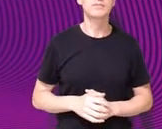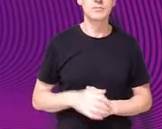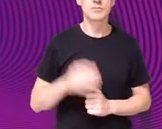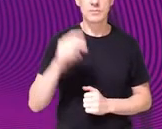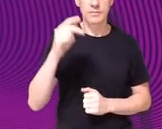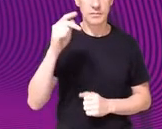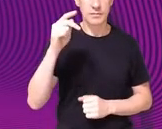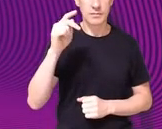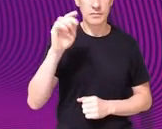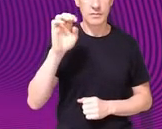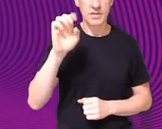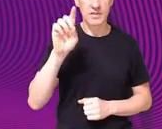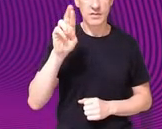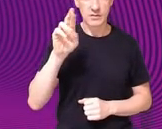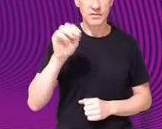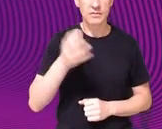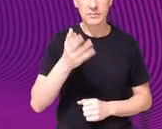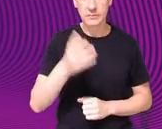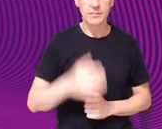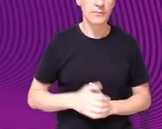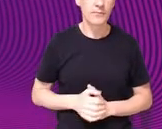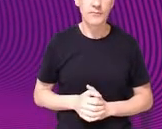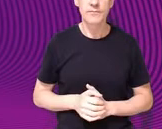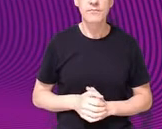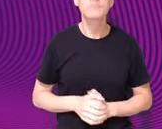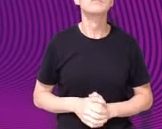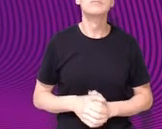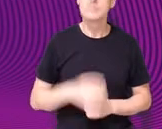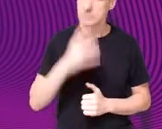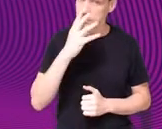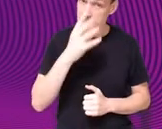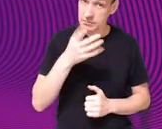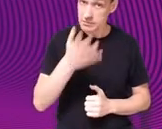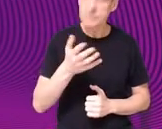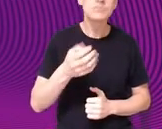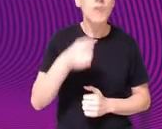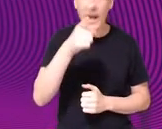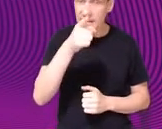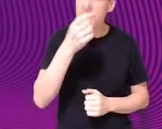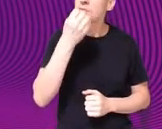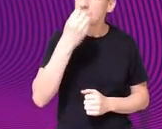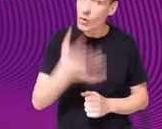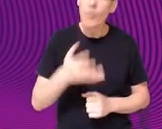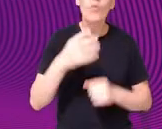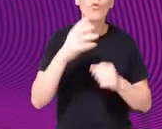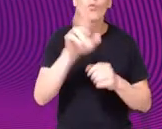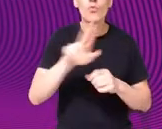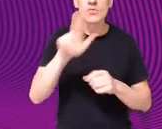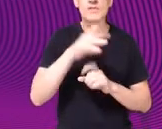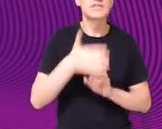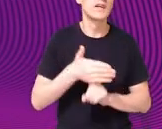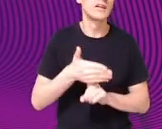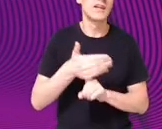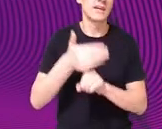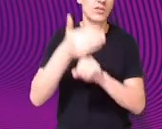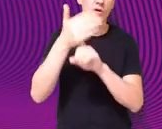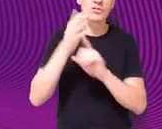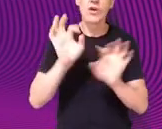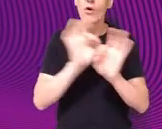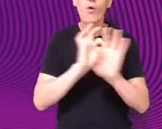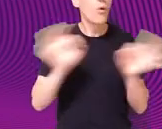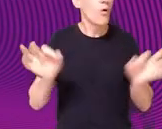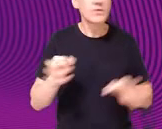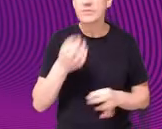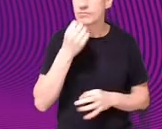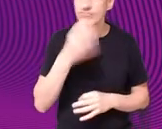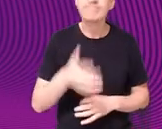caso ilustra um uso muito adequado da tecnologia, um uso muito adequado do recurso. Por quê? A partir